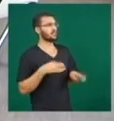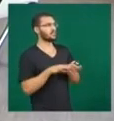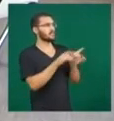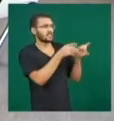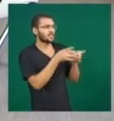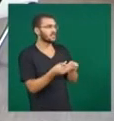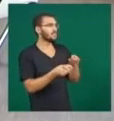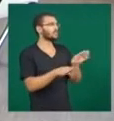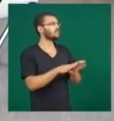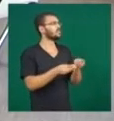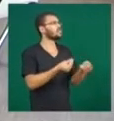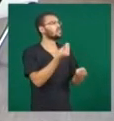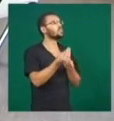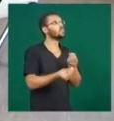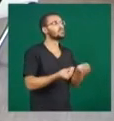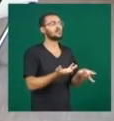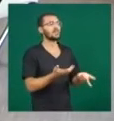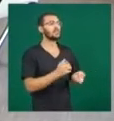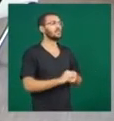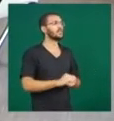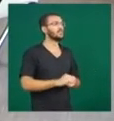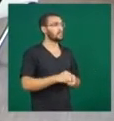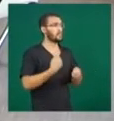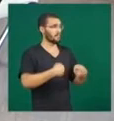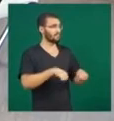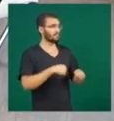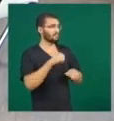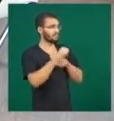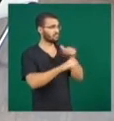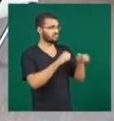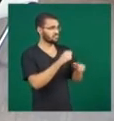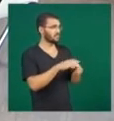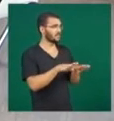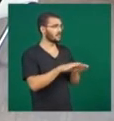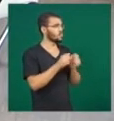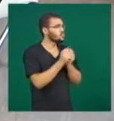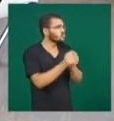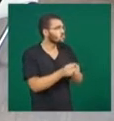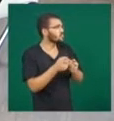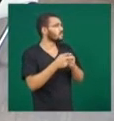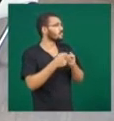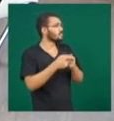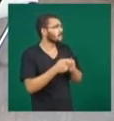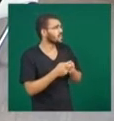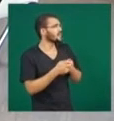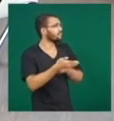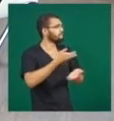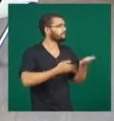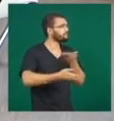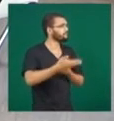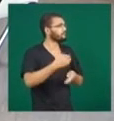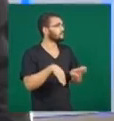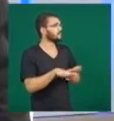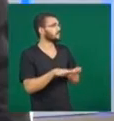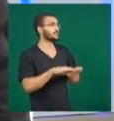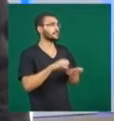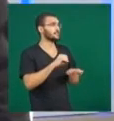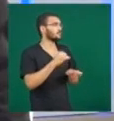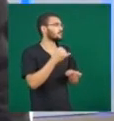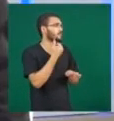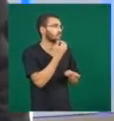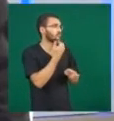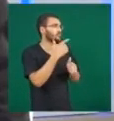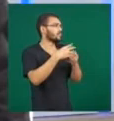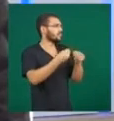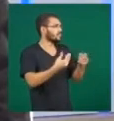minhas atividades corriqueiras mesmo? Tem que ter todo esse trabalho do paciente junto com o profissional, senão o resultado talvez não vai ser tão satisfatório? Isso é